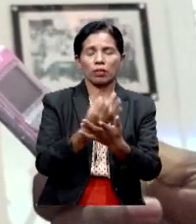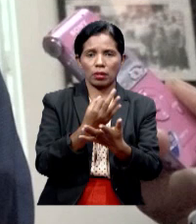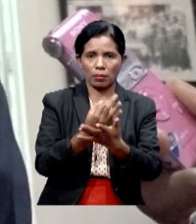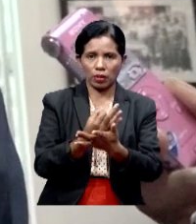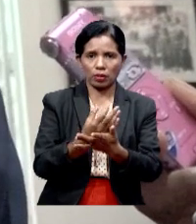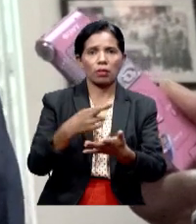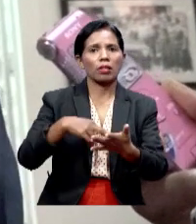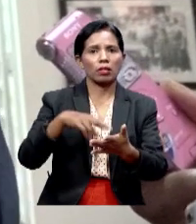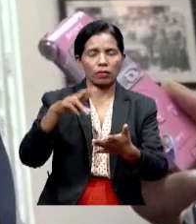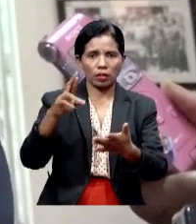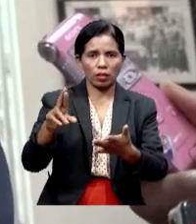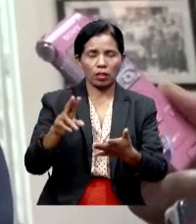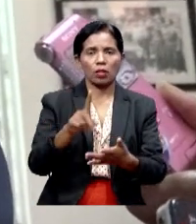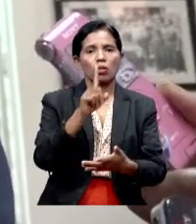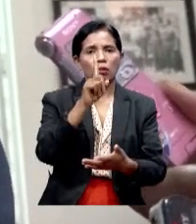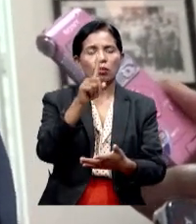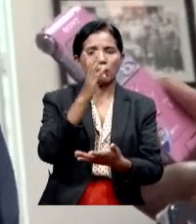marca